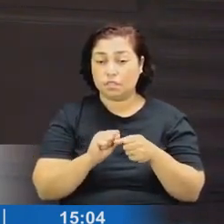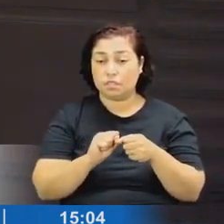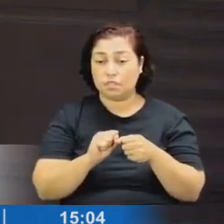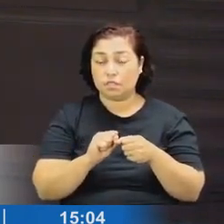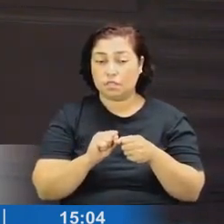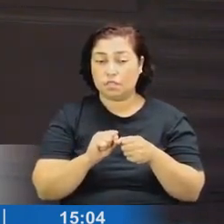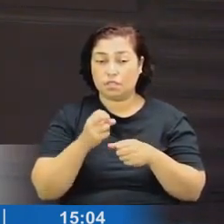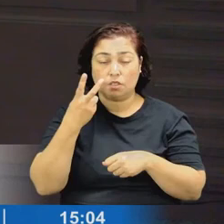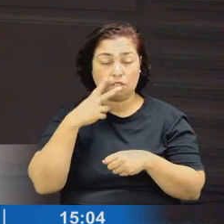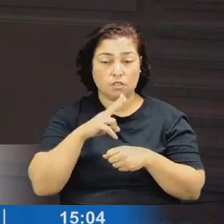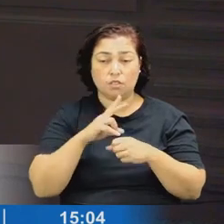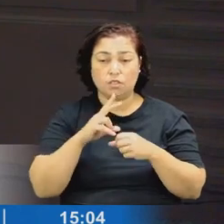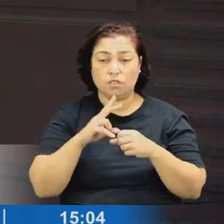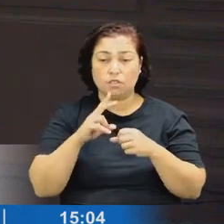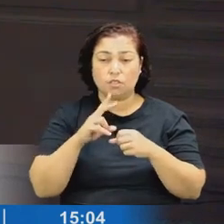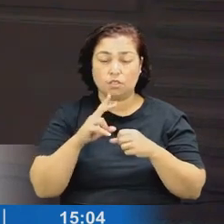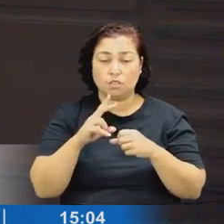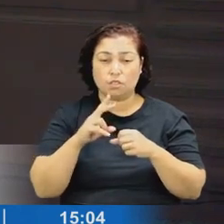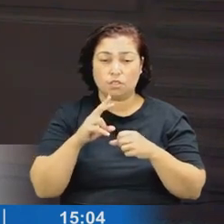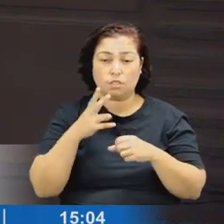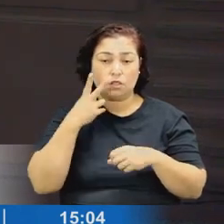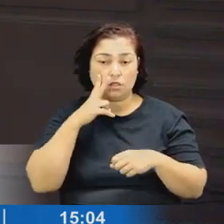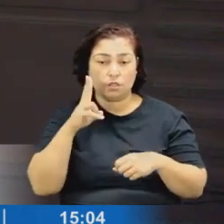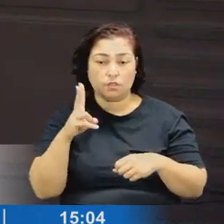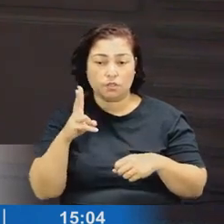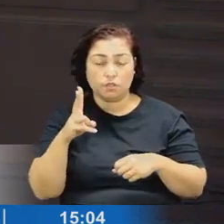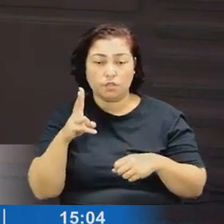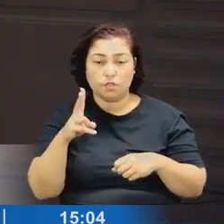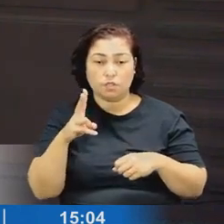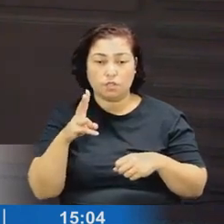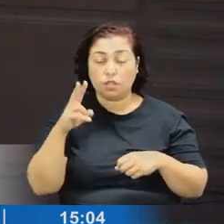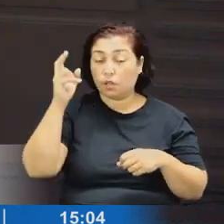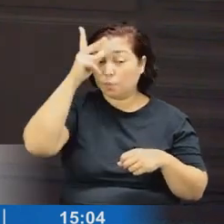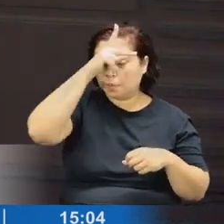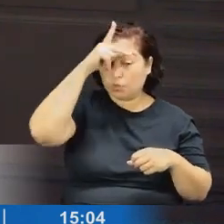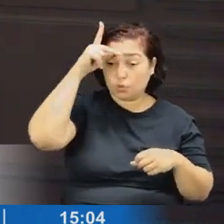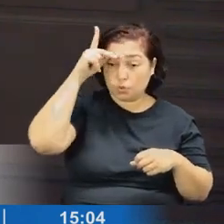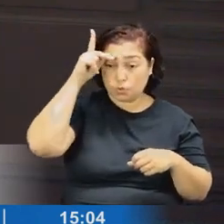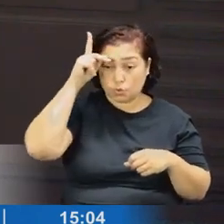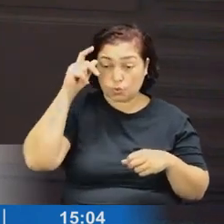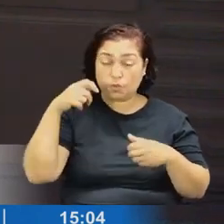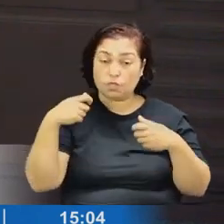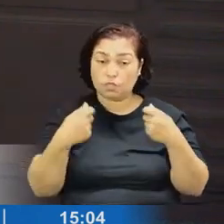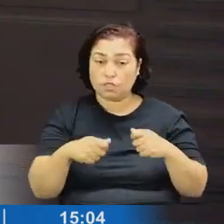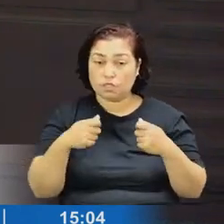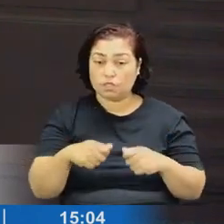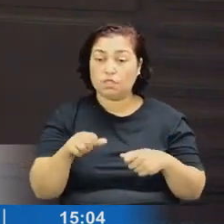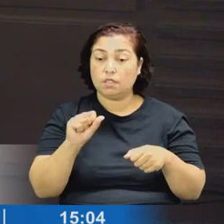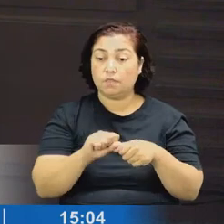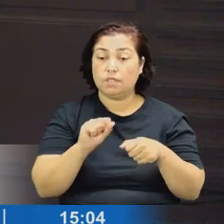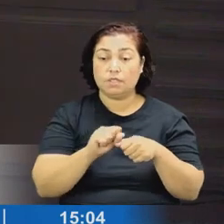análise especial dele para ver o público que aí a gente tem nos fazer uma pesquisa né